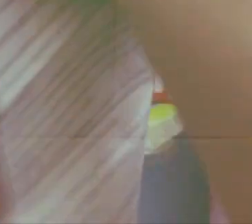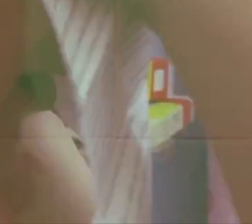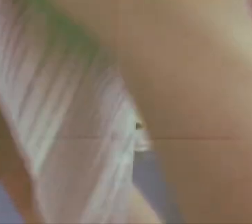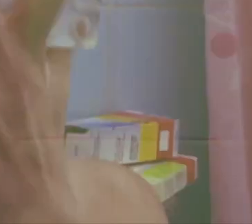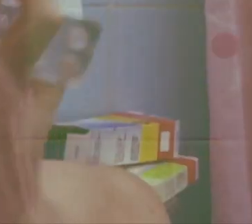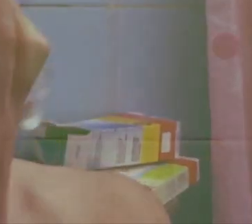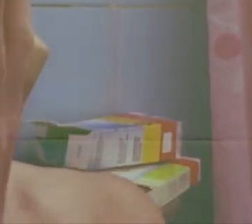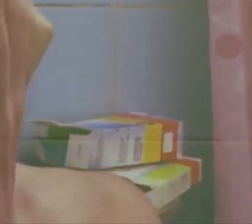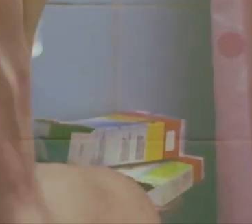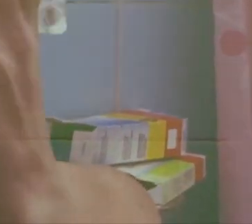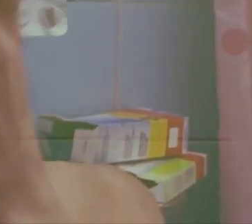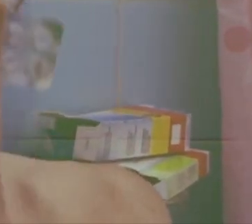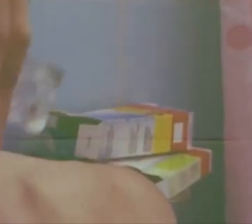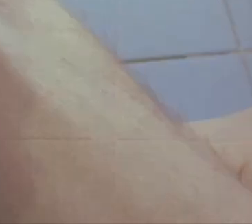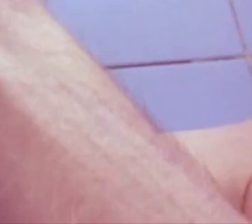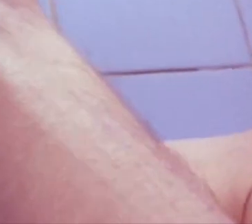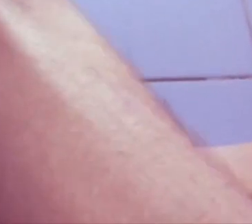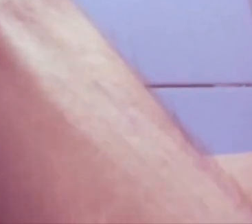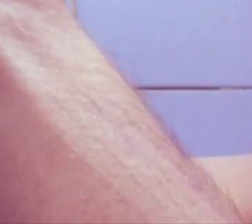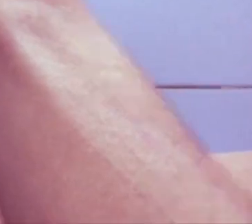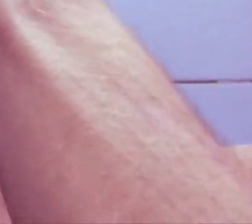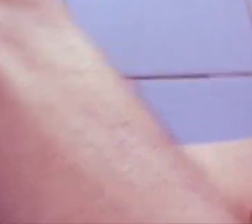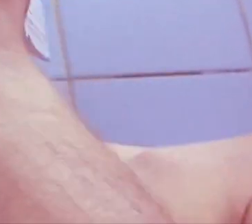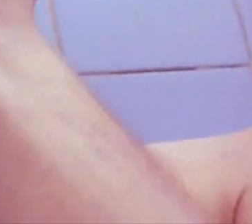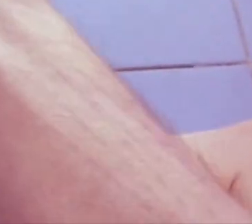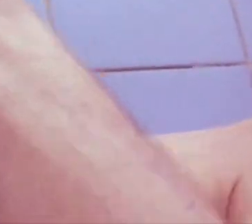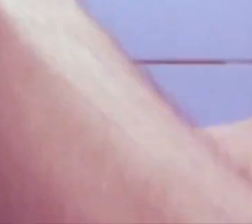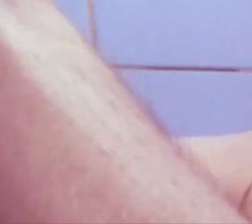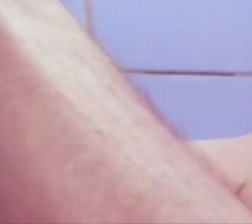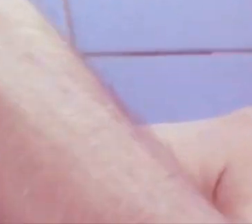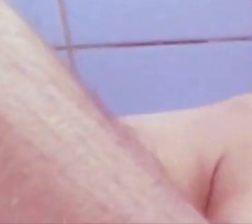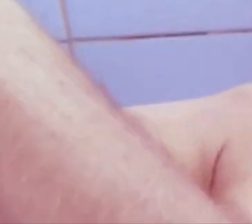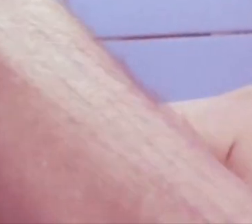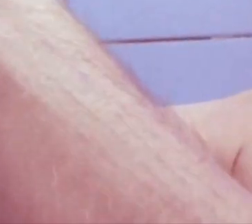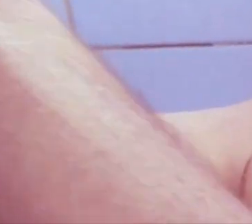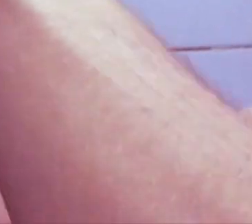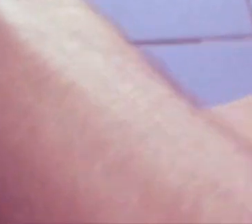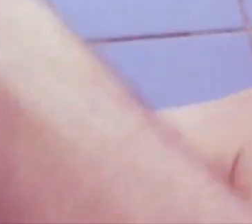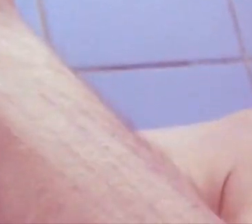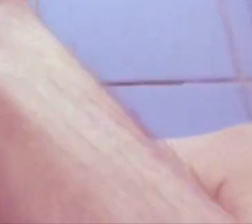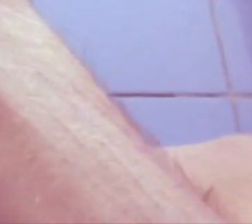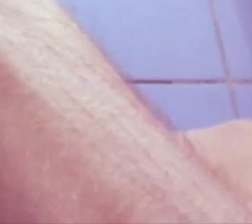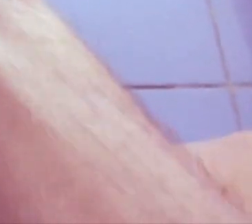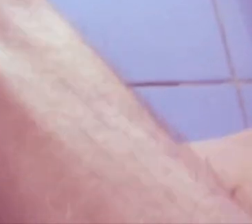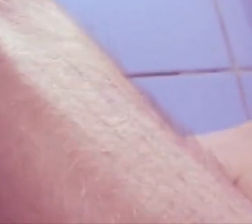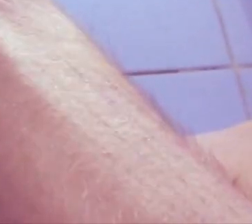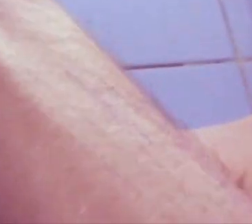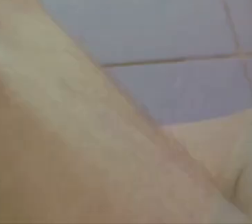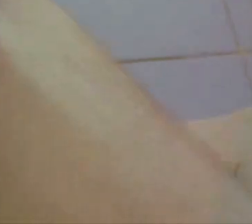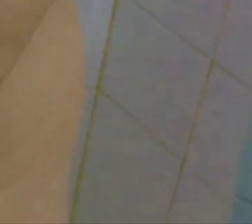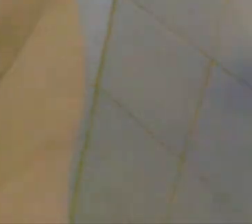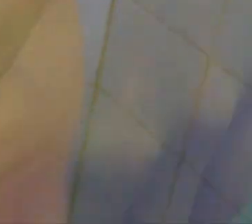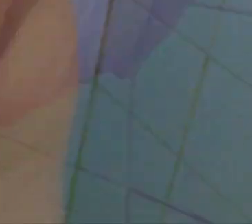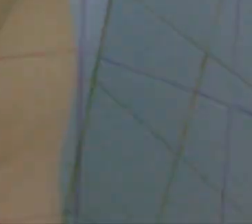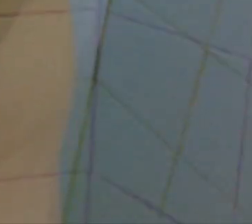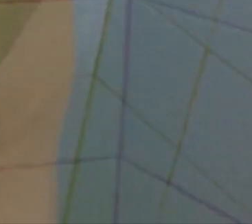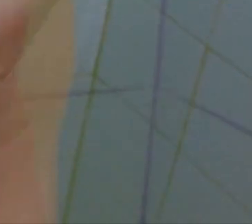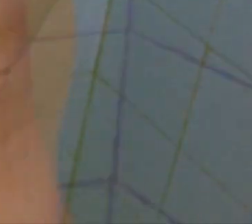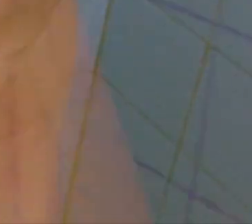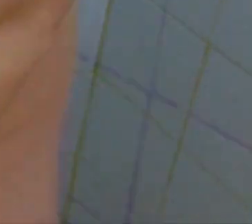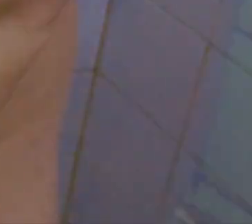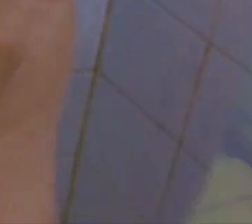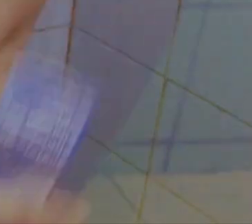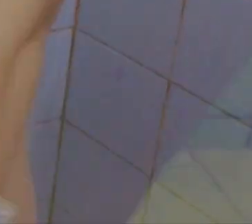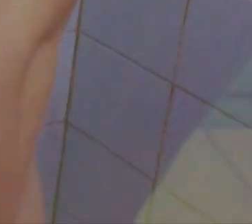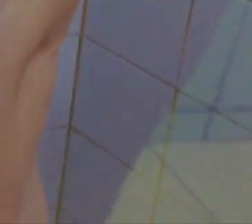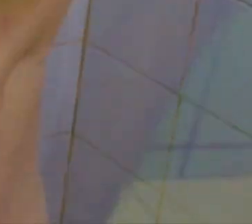eu, cheio de códigos binários de gênero, me enfiado goela abaixo, me consumindo